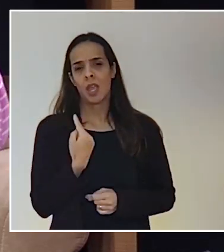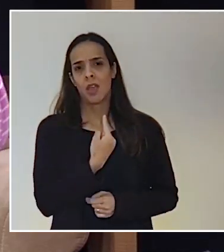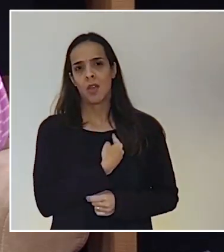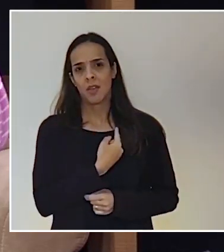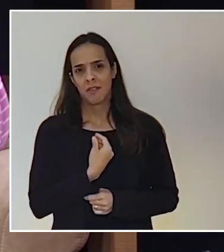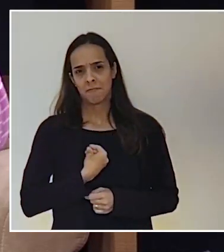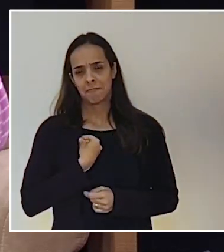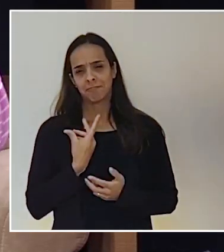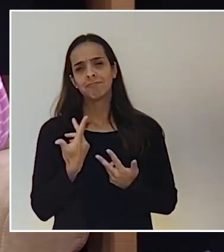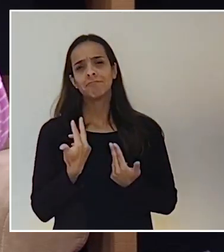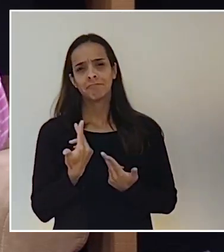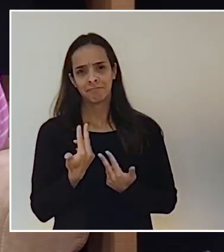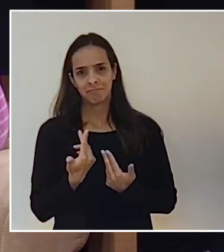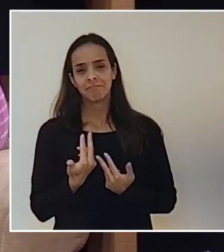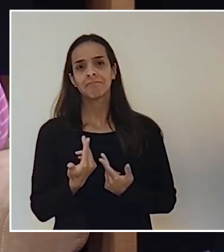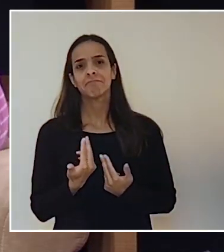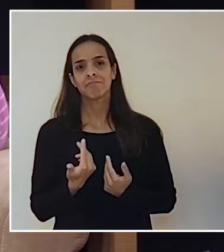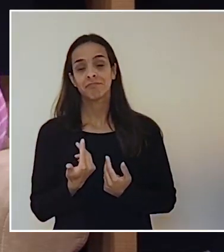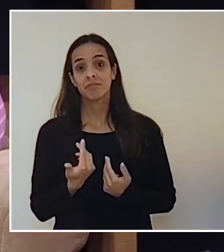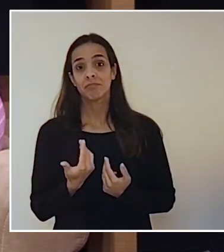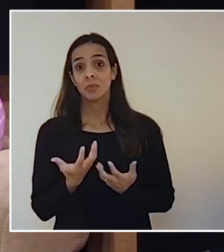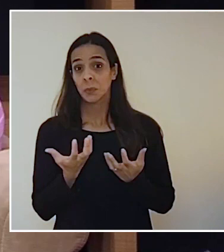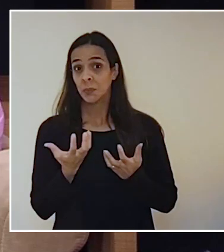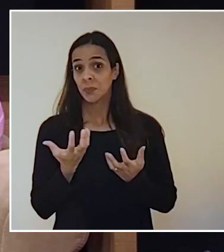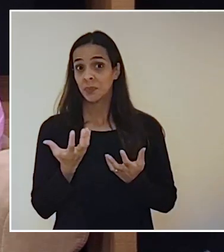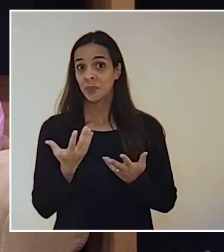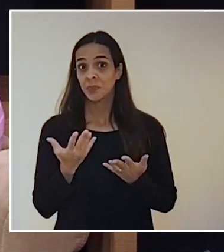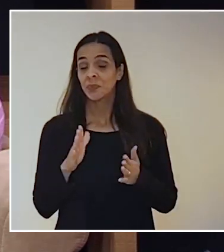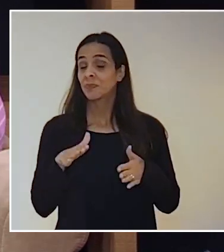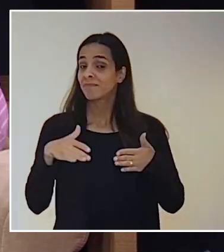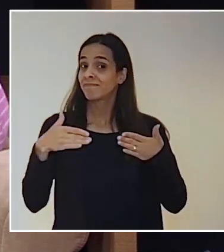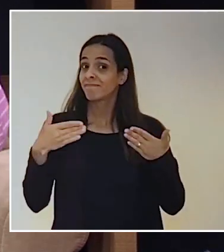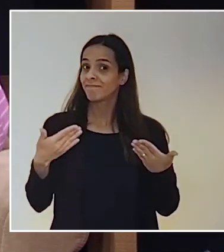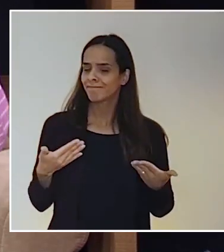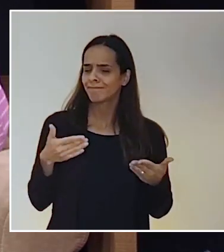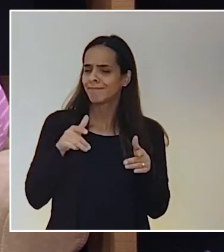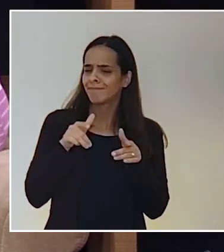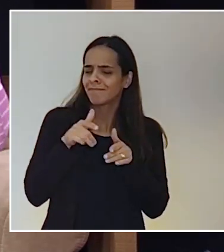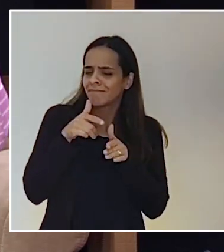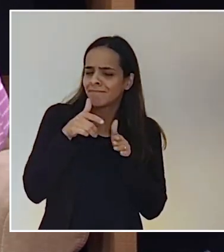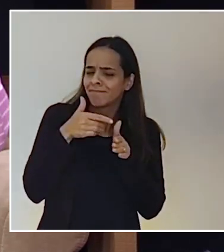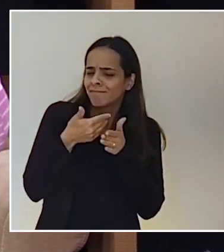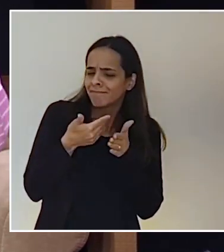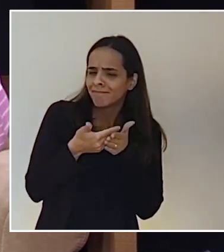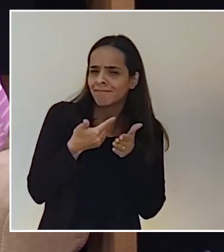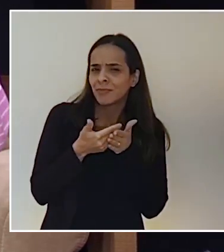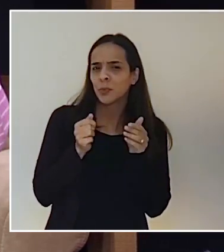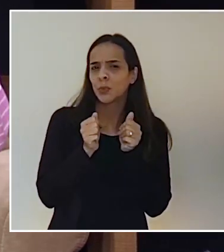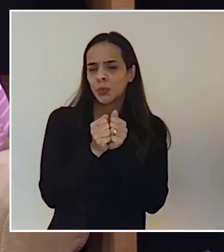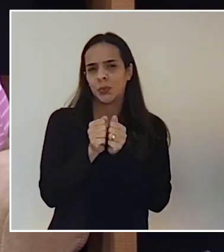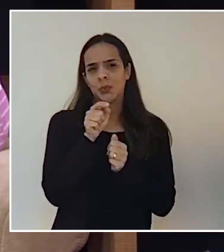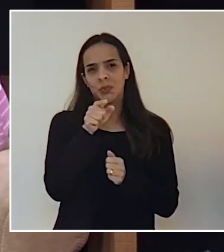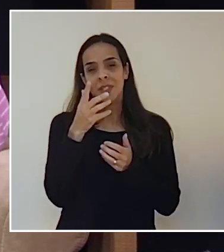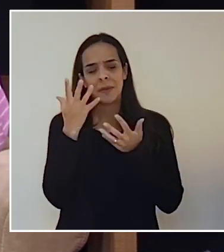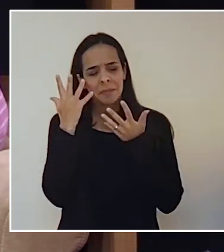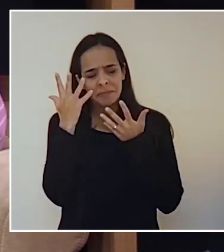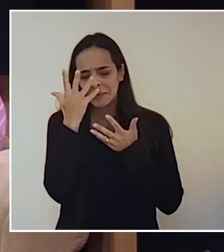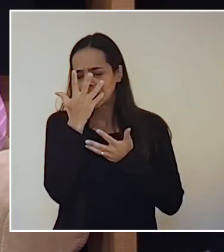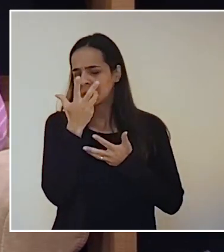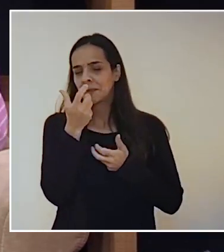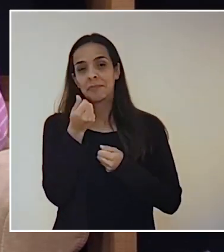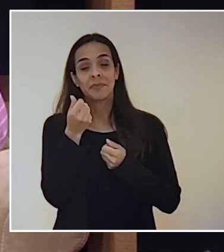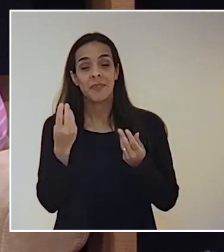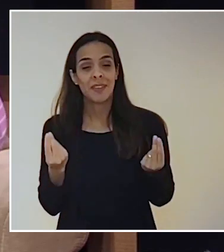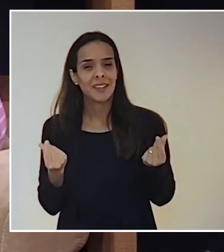E eu gostaria então de trabalhar um pouco com você a beleza e a riqueza desta